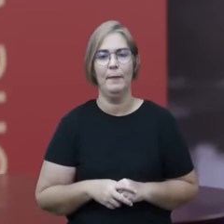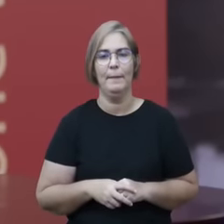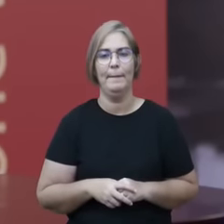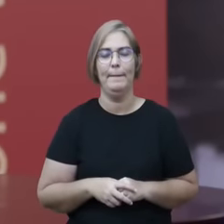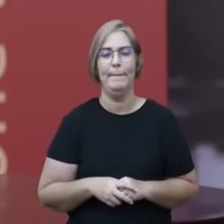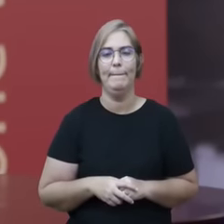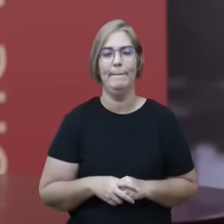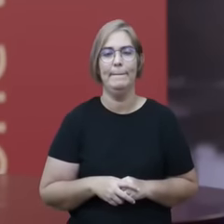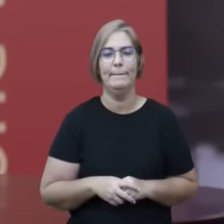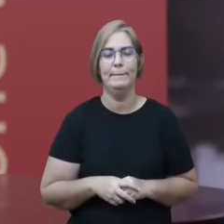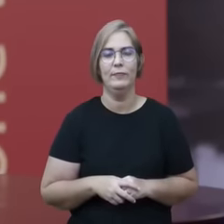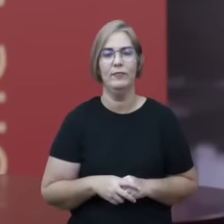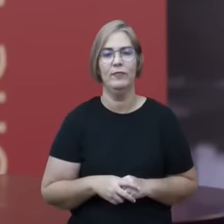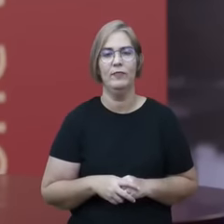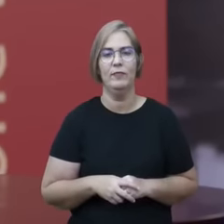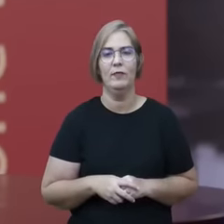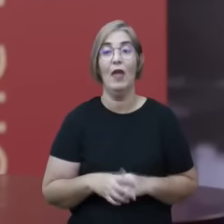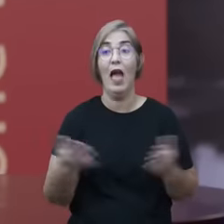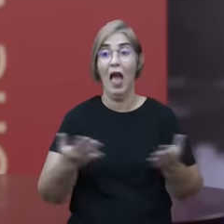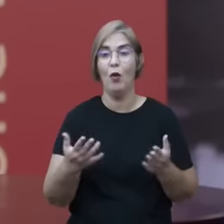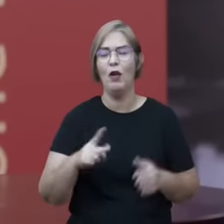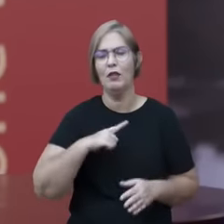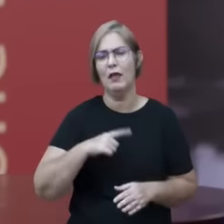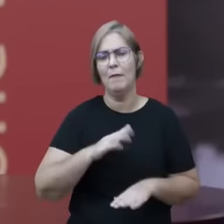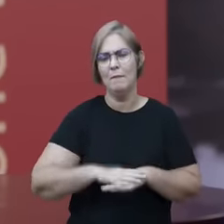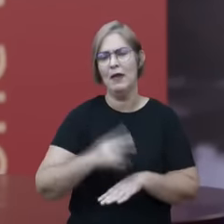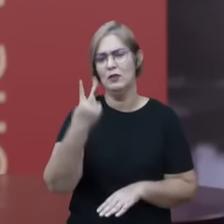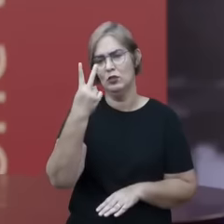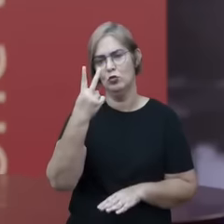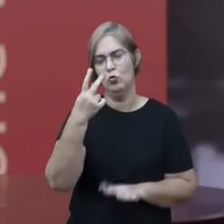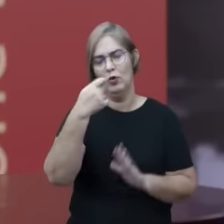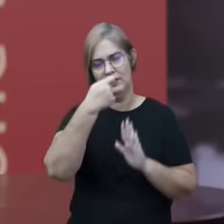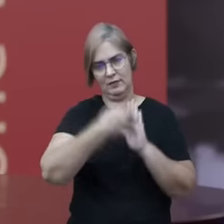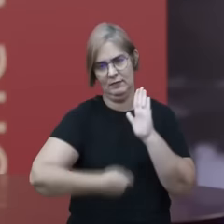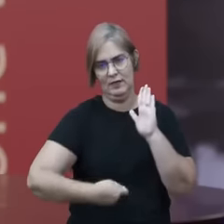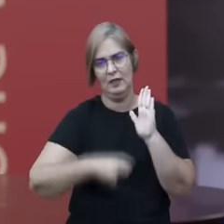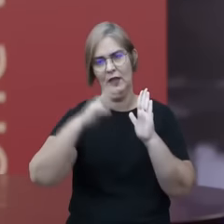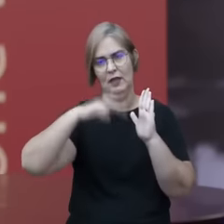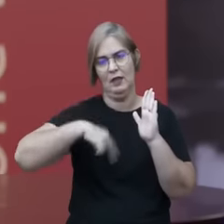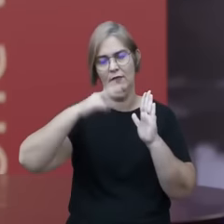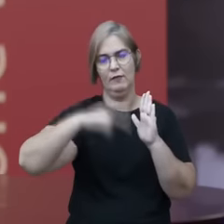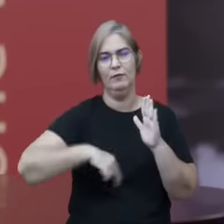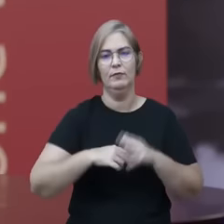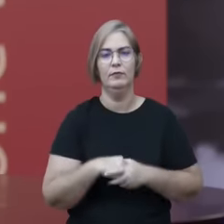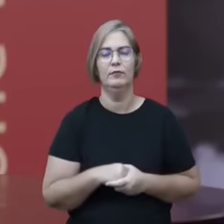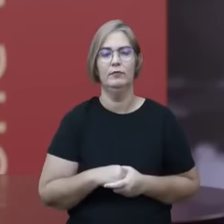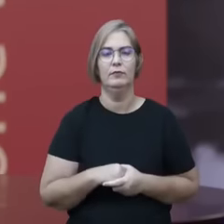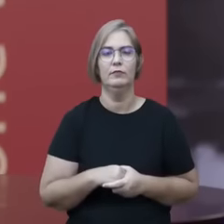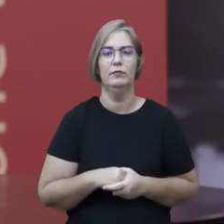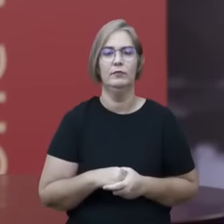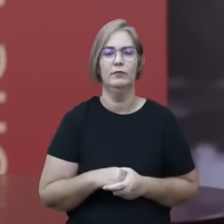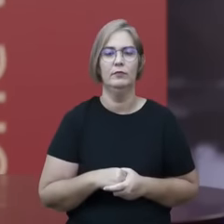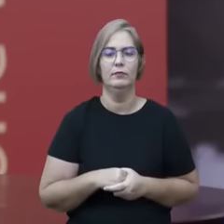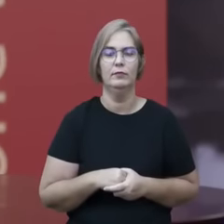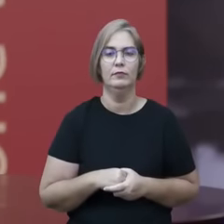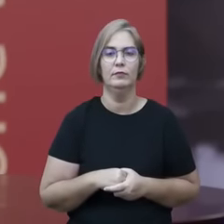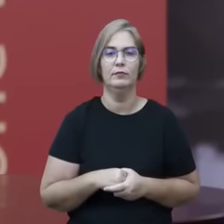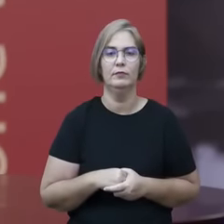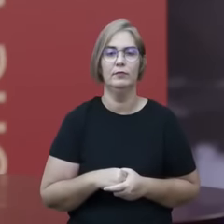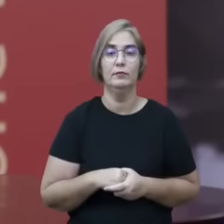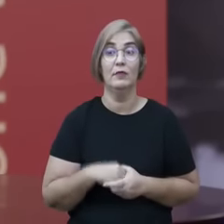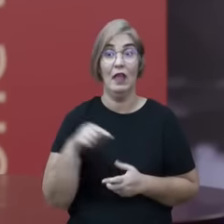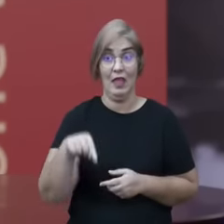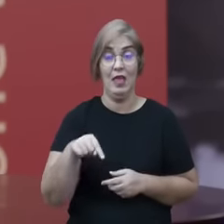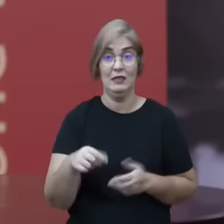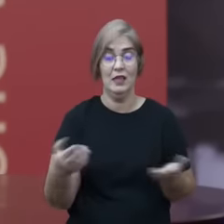eh com mais duas, né, eh leituras do do Cami. Eh essa